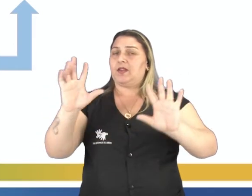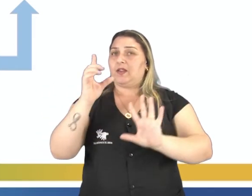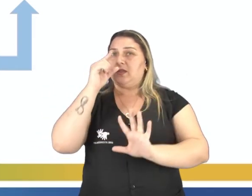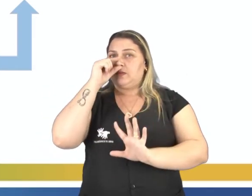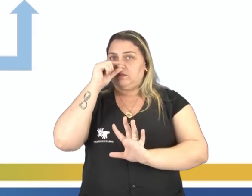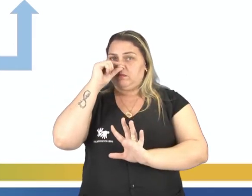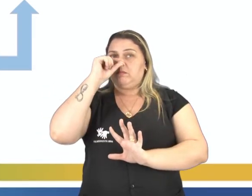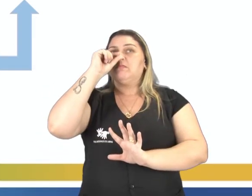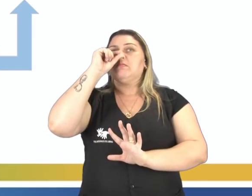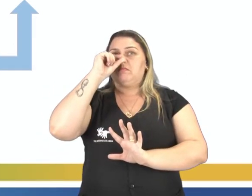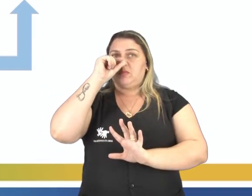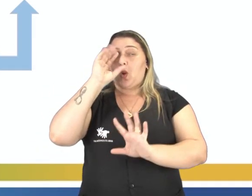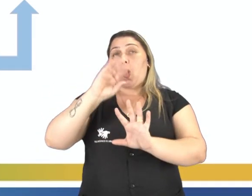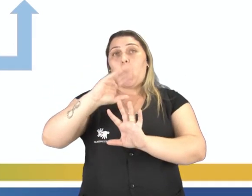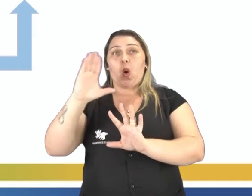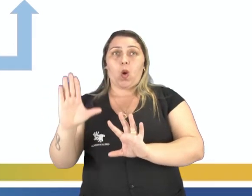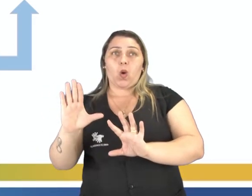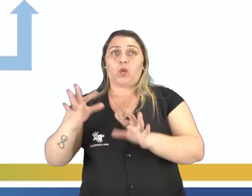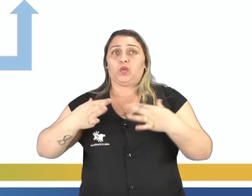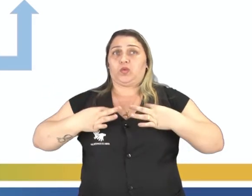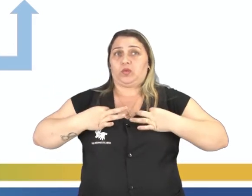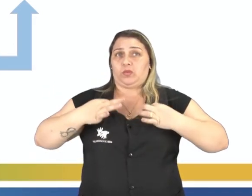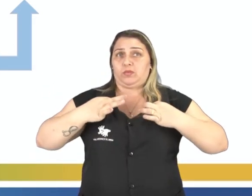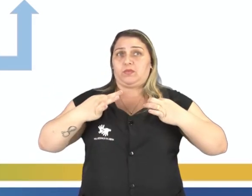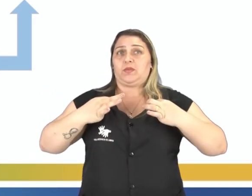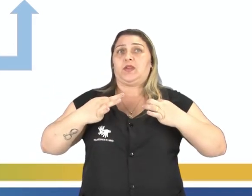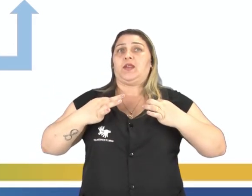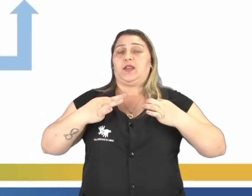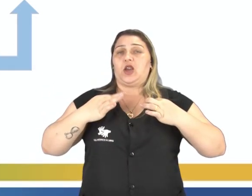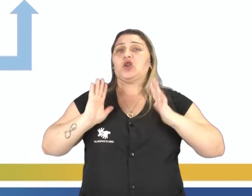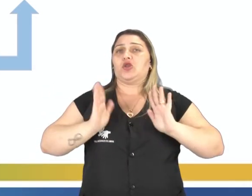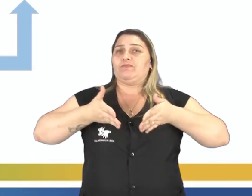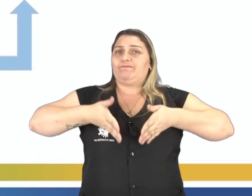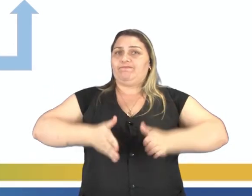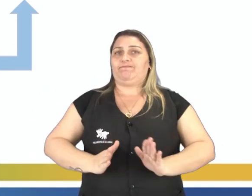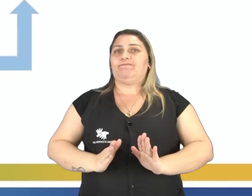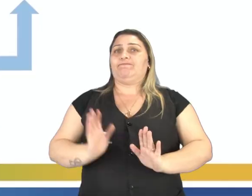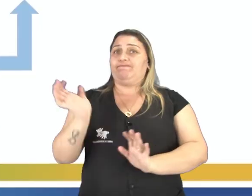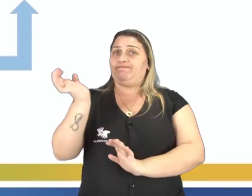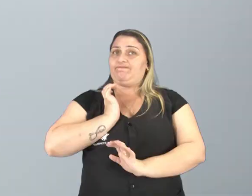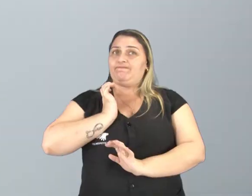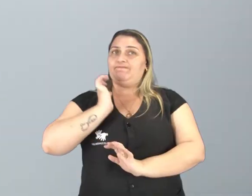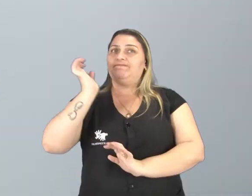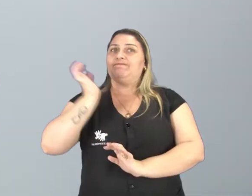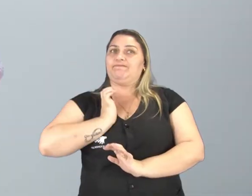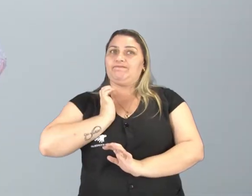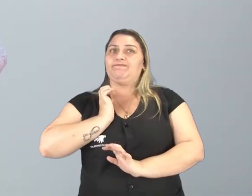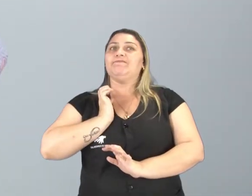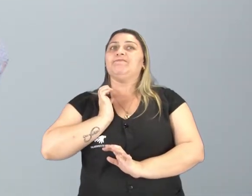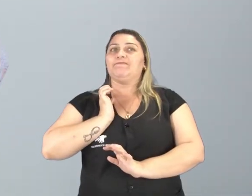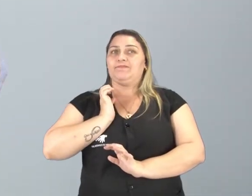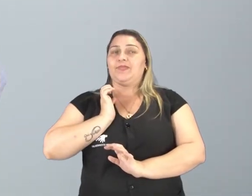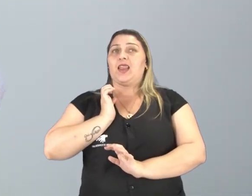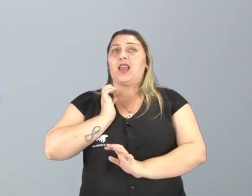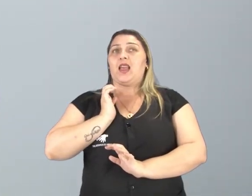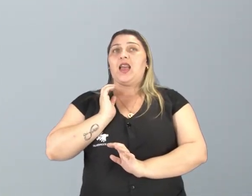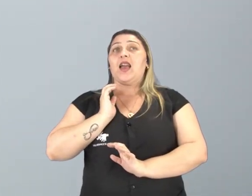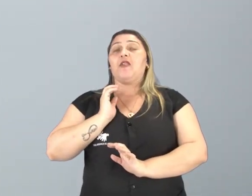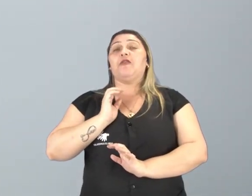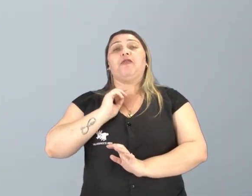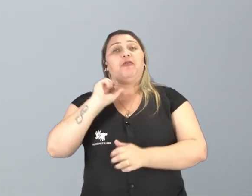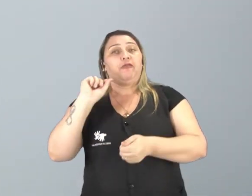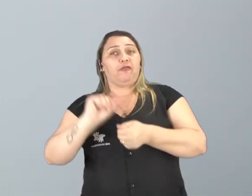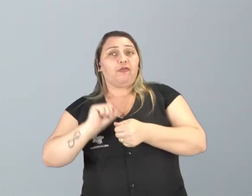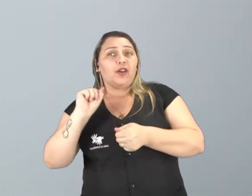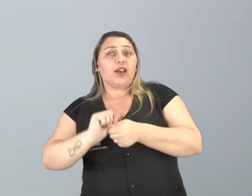do cetim no beiço. Enquanto isso, comamos juntos a banana. Então aqui, gente, ela faz a